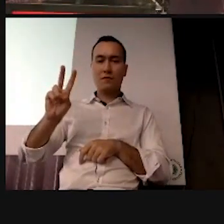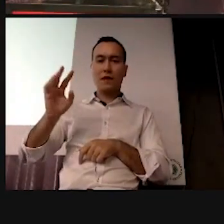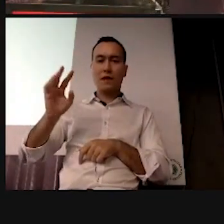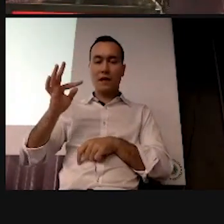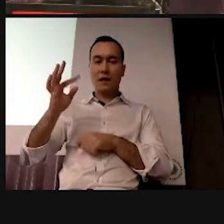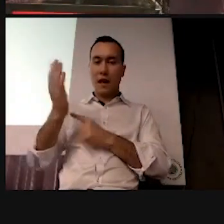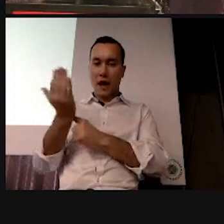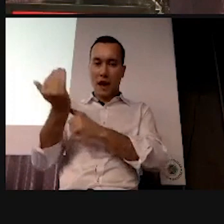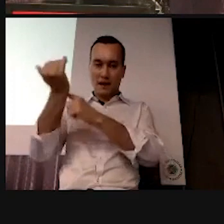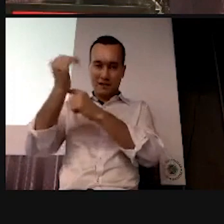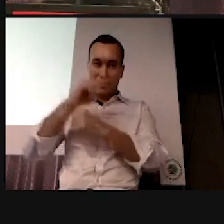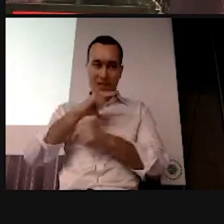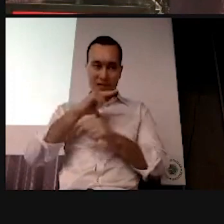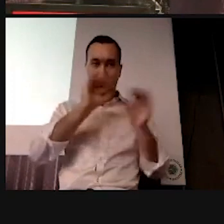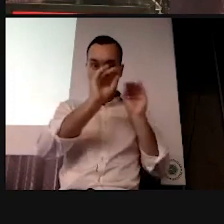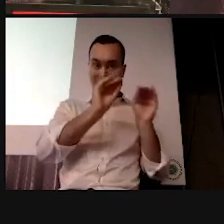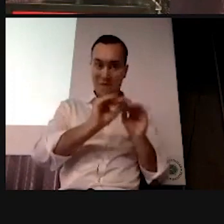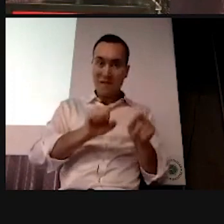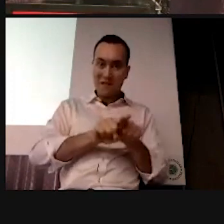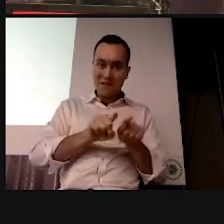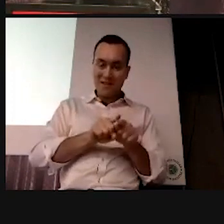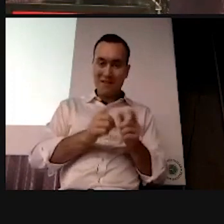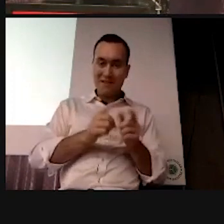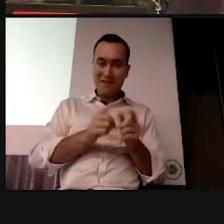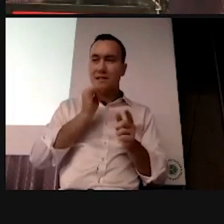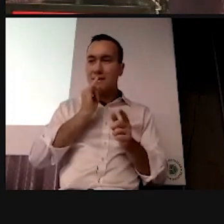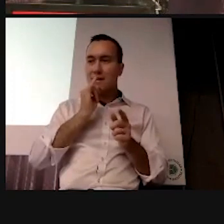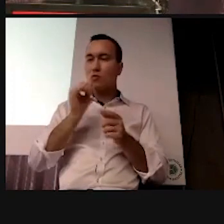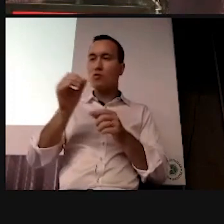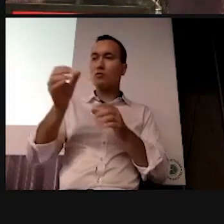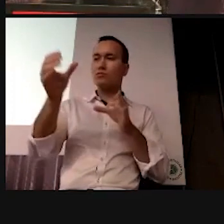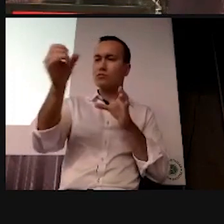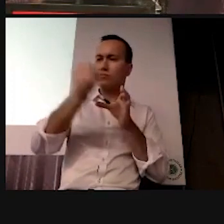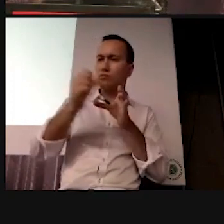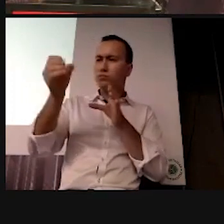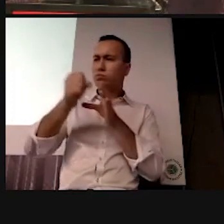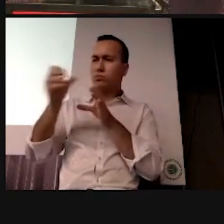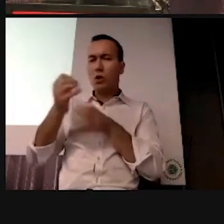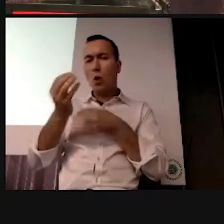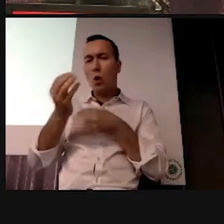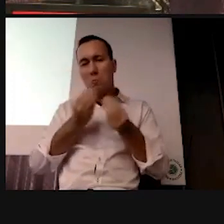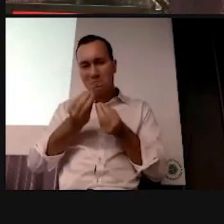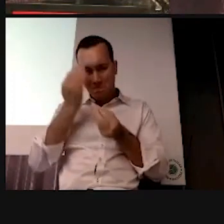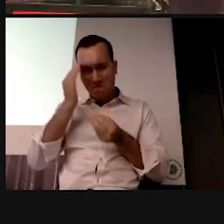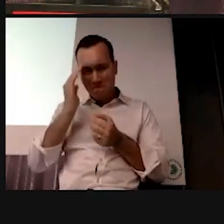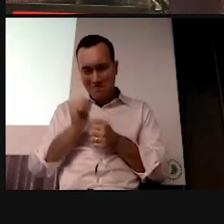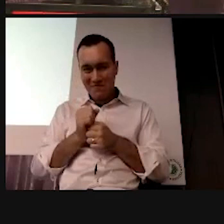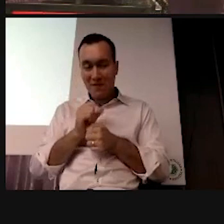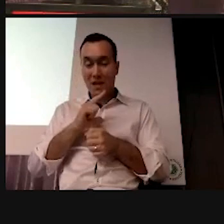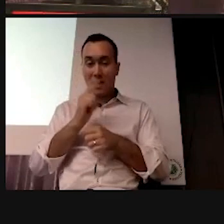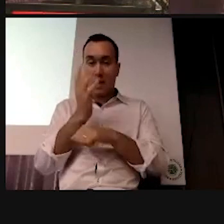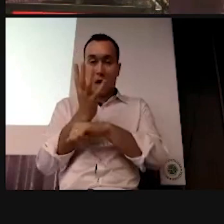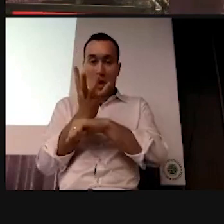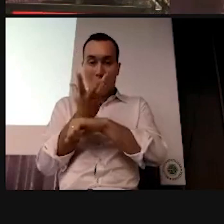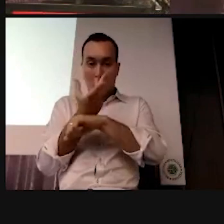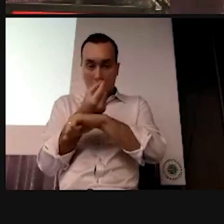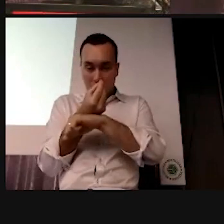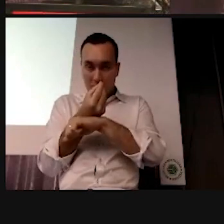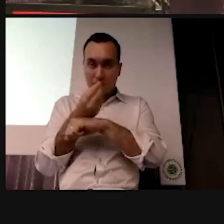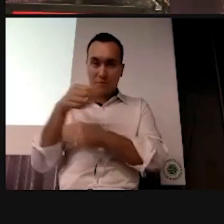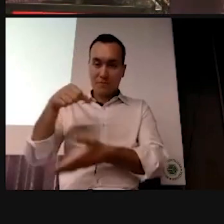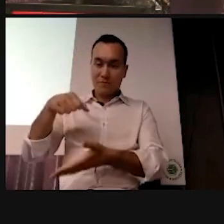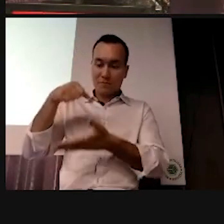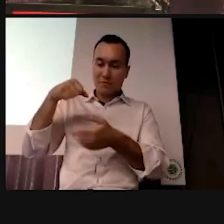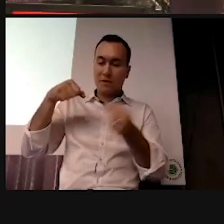no meu canal do YouTube. Tem Sicredi, um case muito legal sobre competências, as